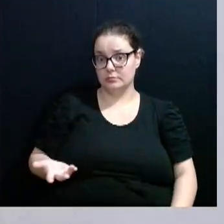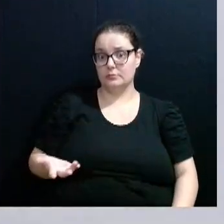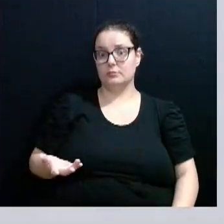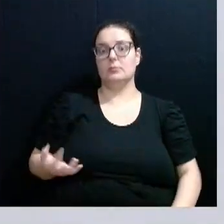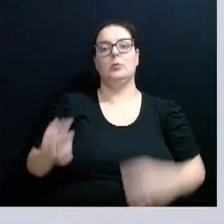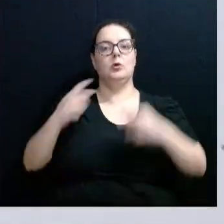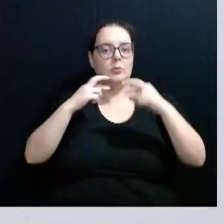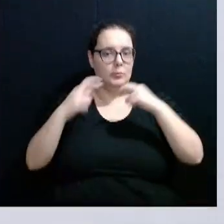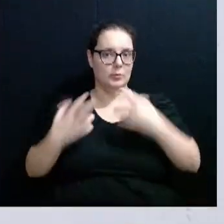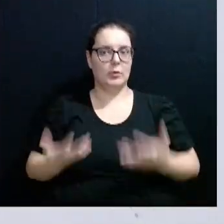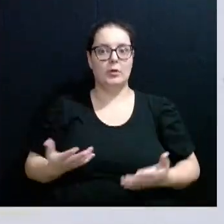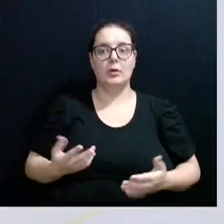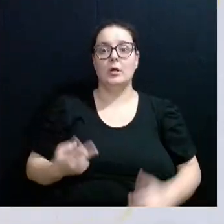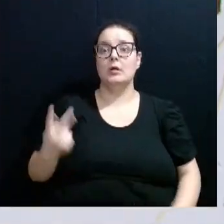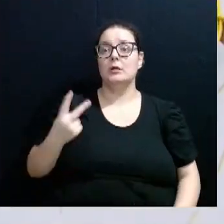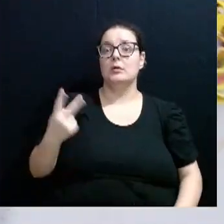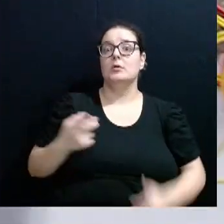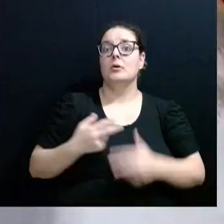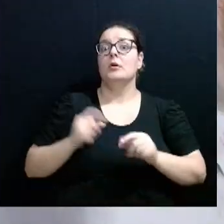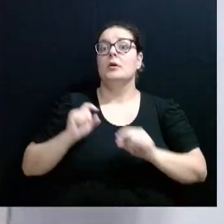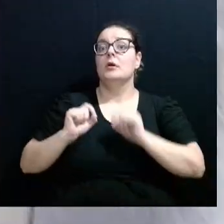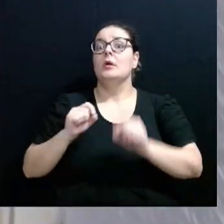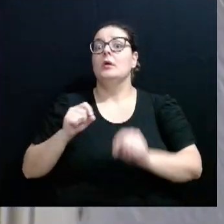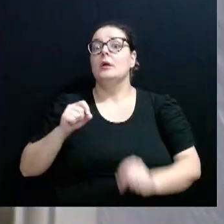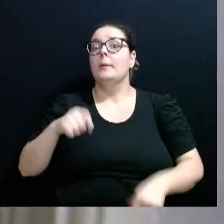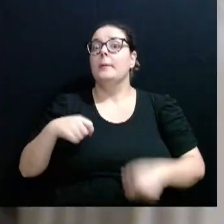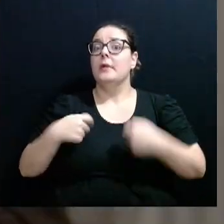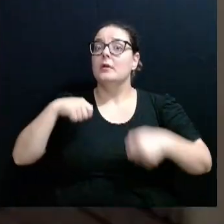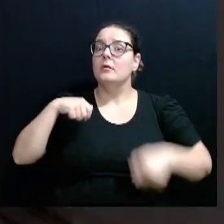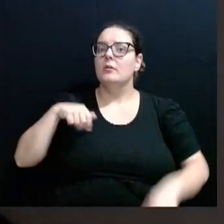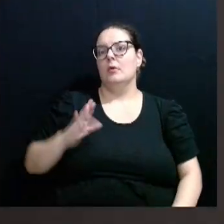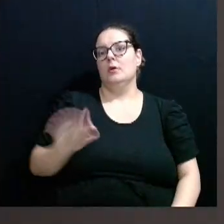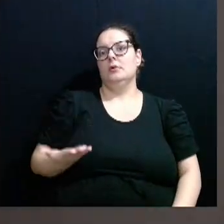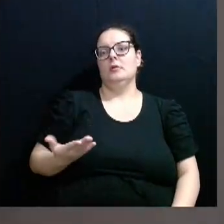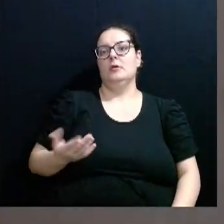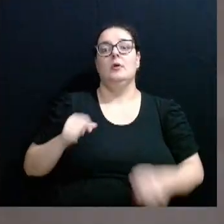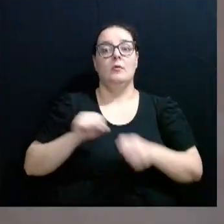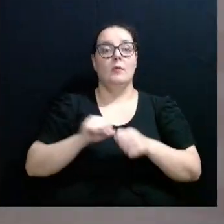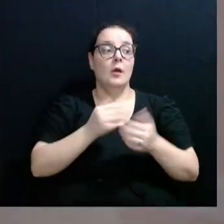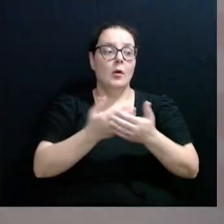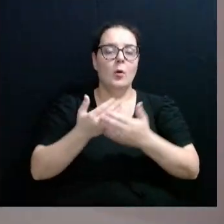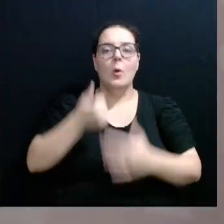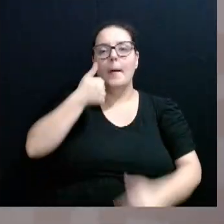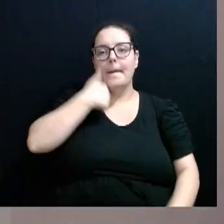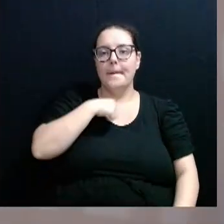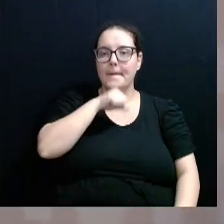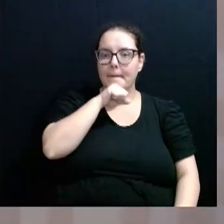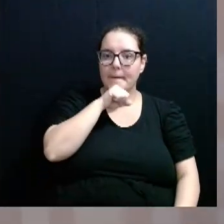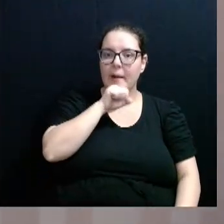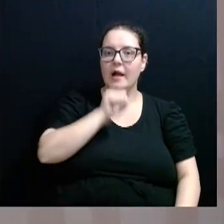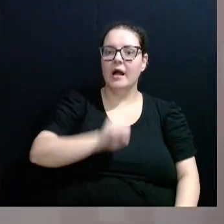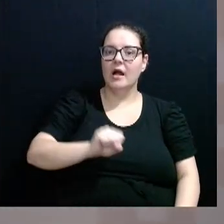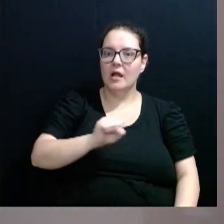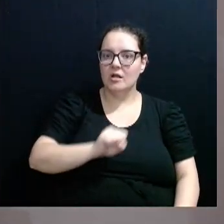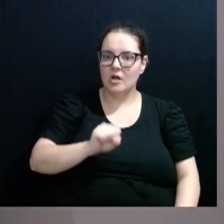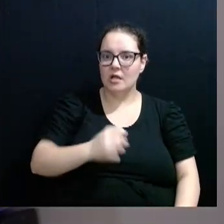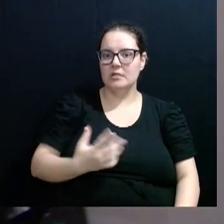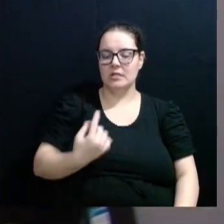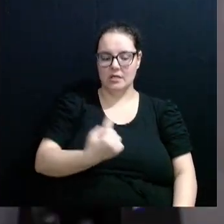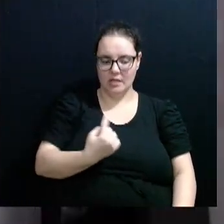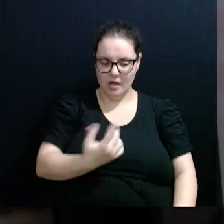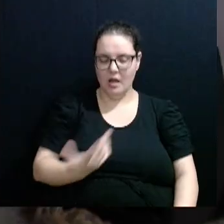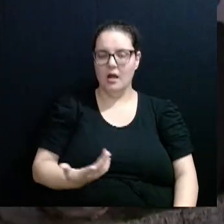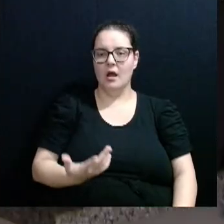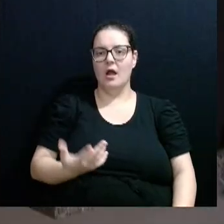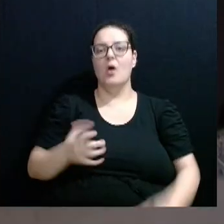coisa é quem mais precisa. E foi feito todo um estudo de que mãe solo é um grupo de pessoas em vulnerabilidade social